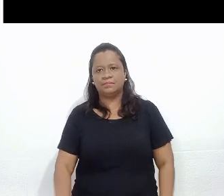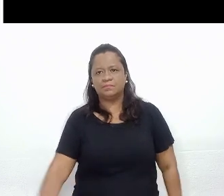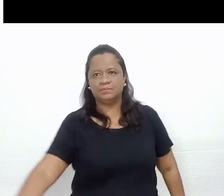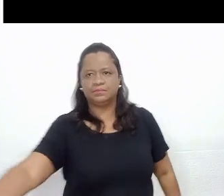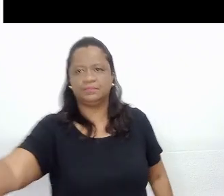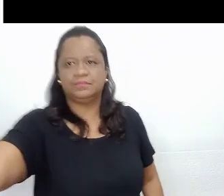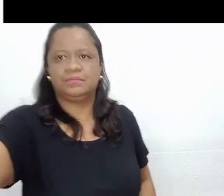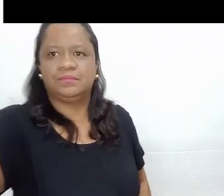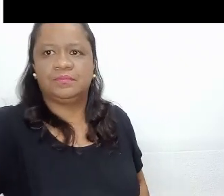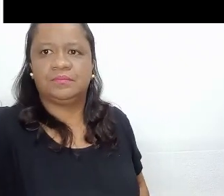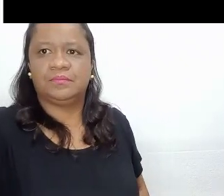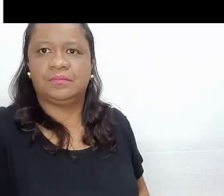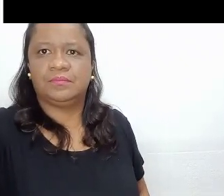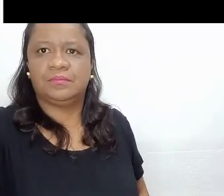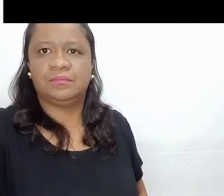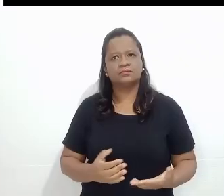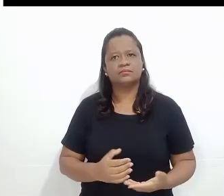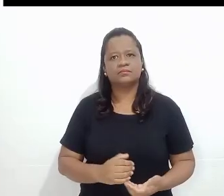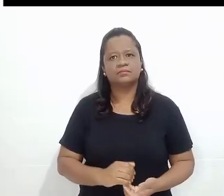Então,